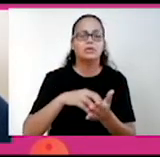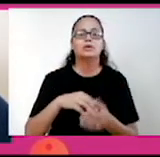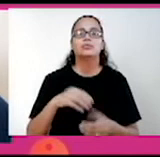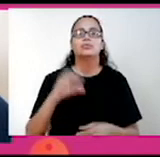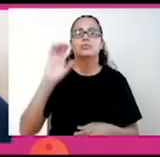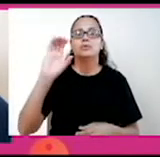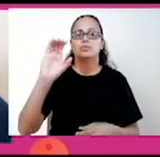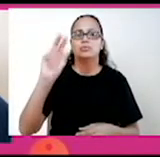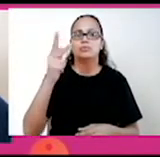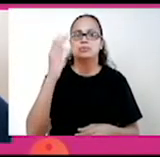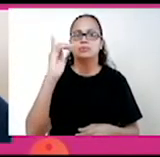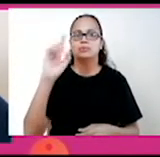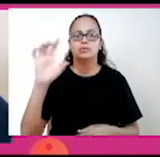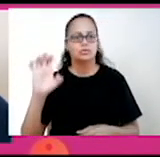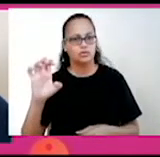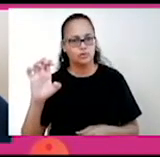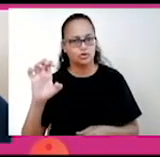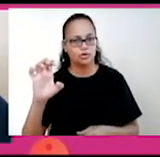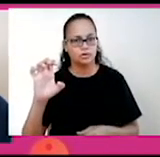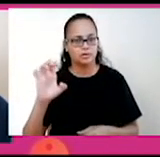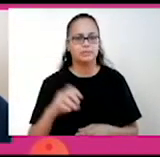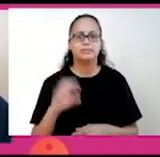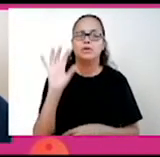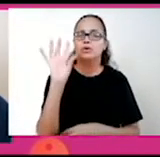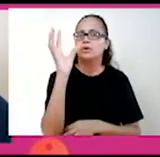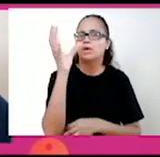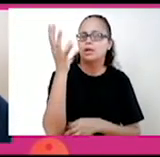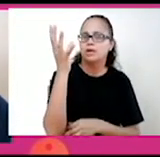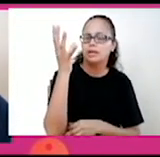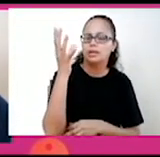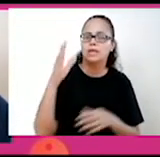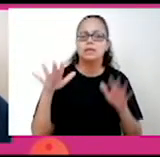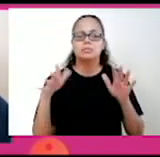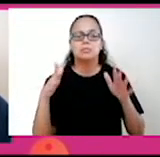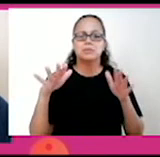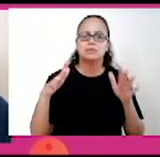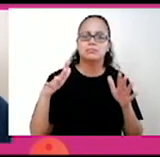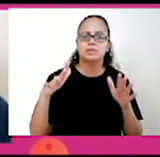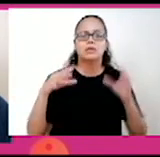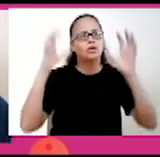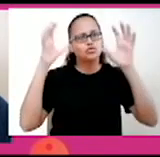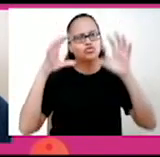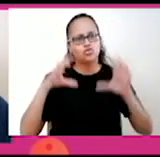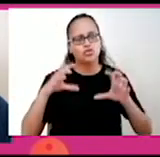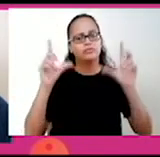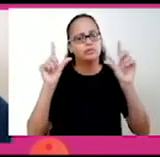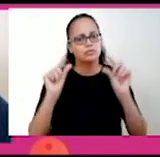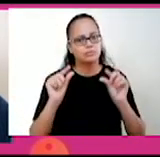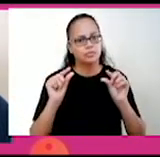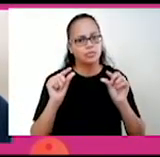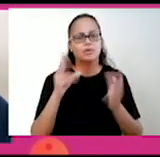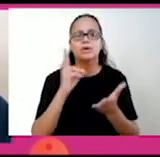essa parte laranja. É um clima temperado, marcado pelas precipitações escassas, ou seja, chove-se pouco